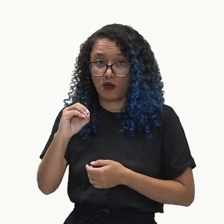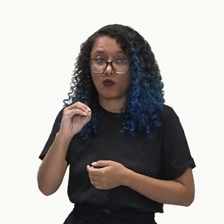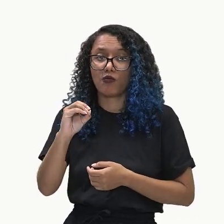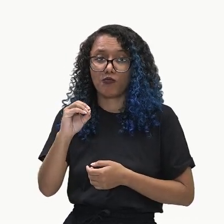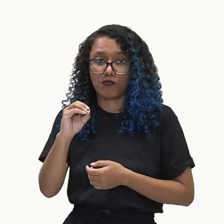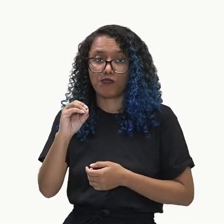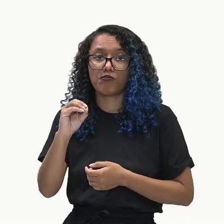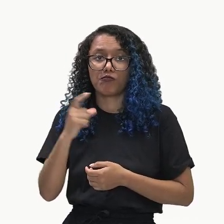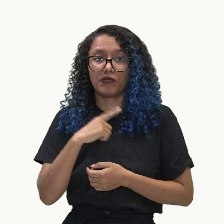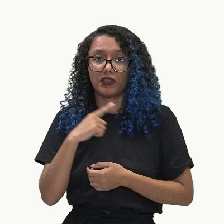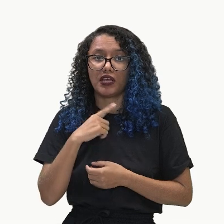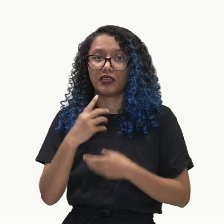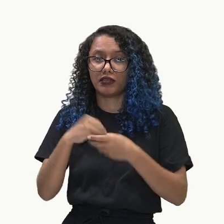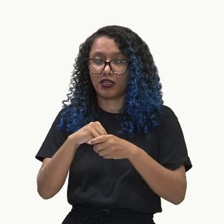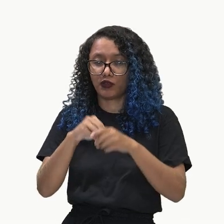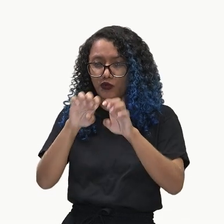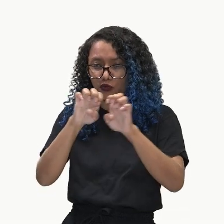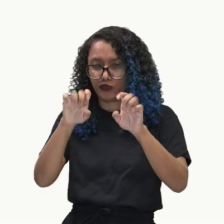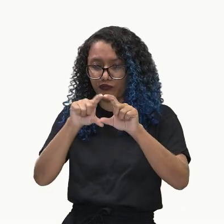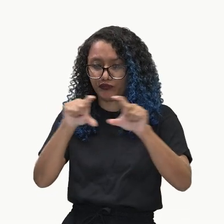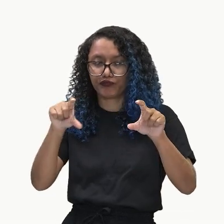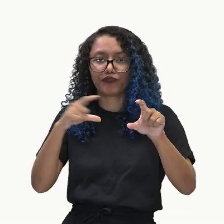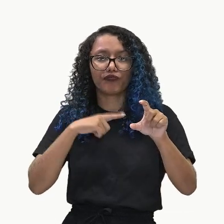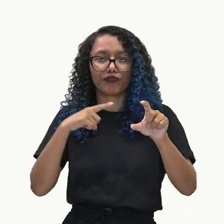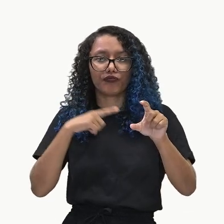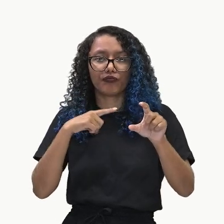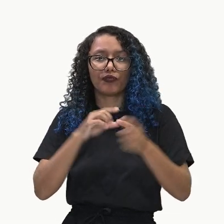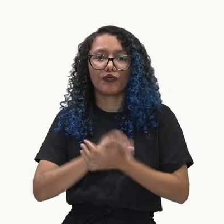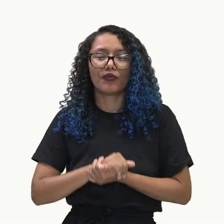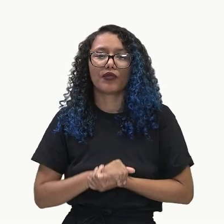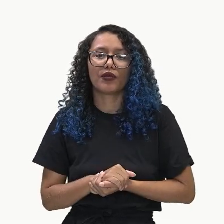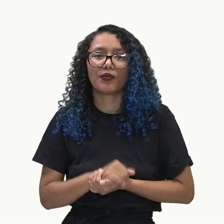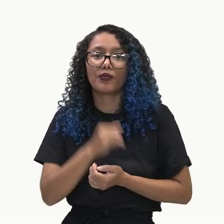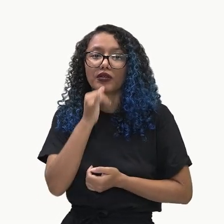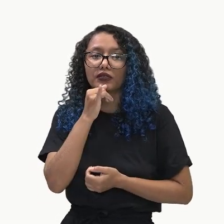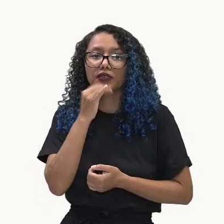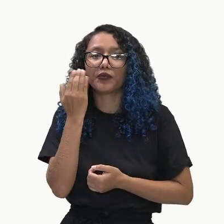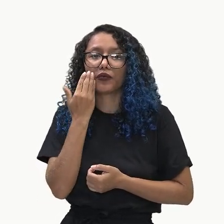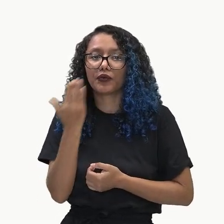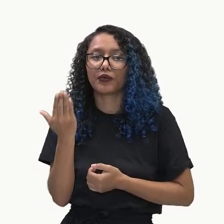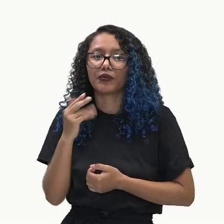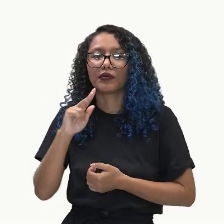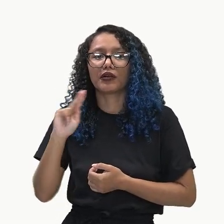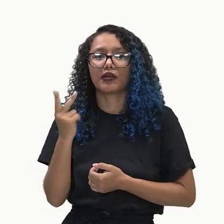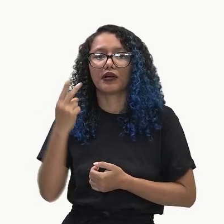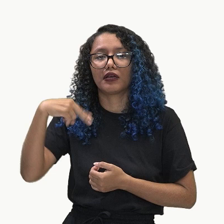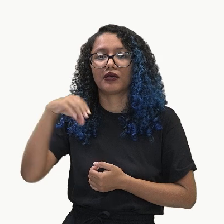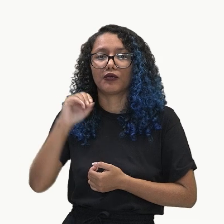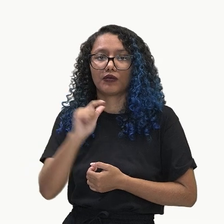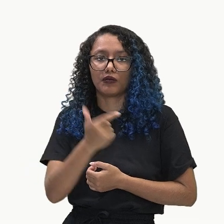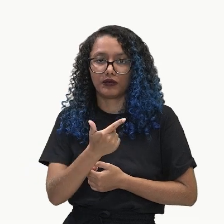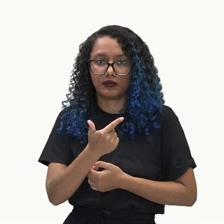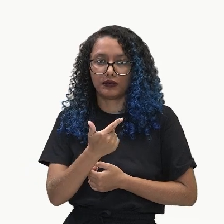na sua fórmula. Aqui nós temos o ácido nitroso